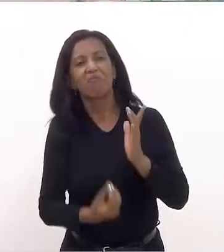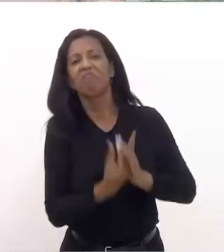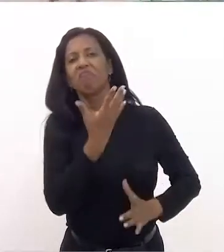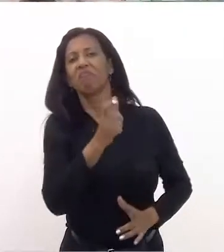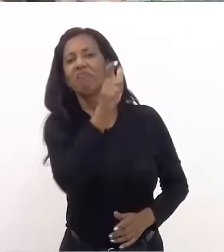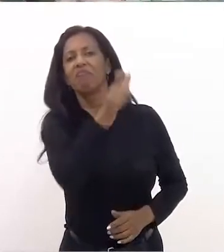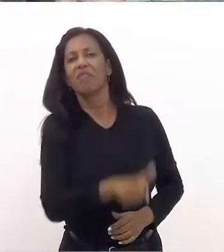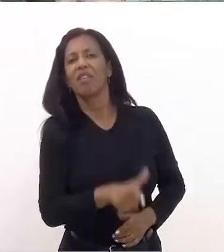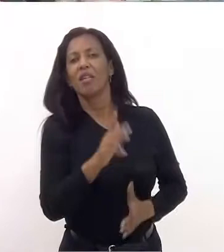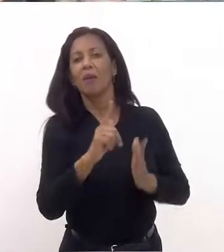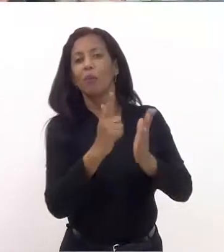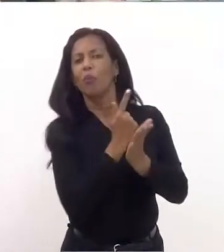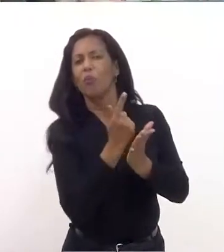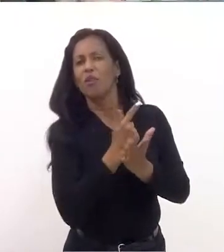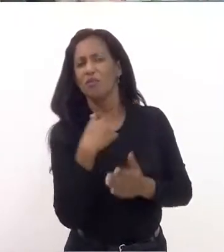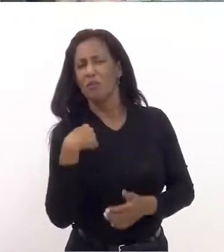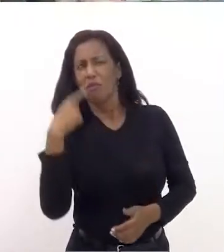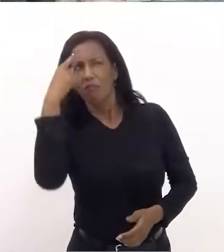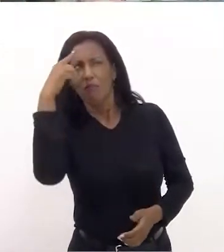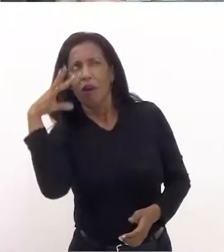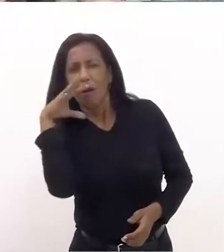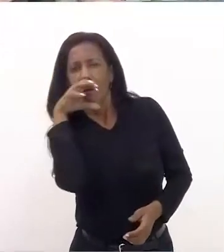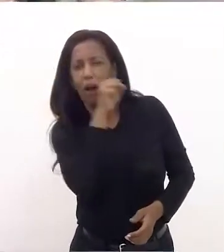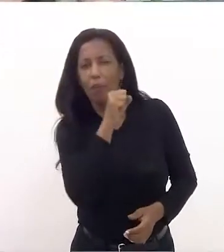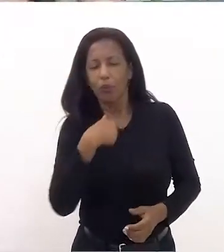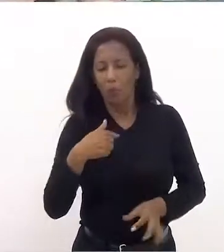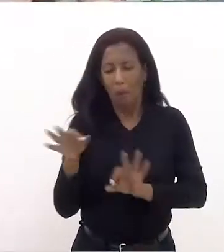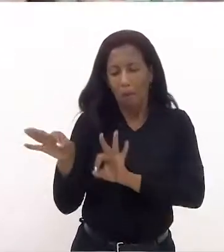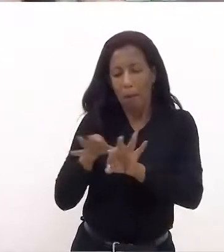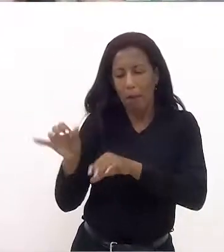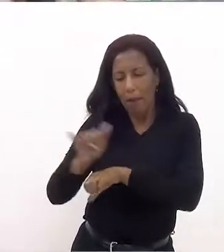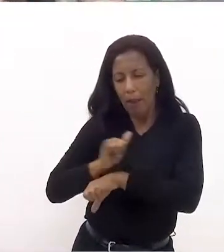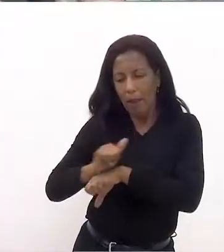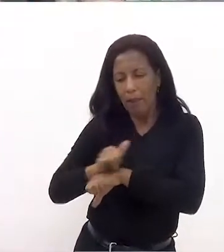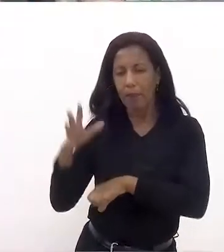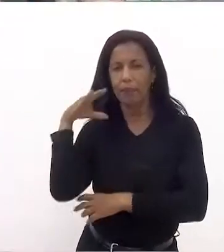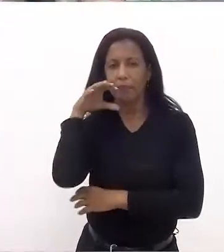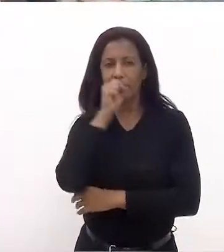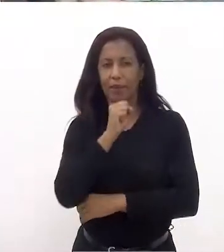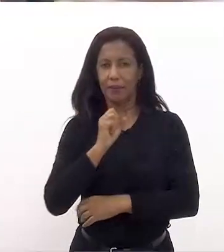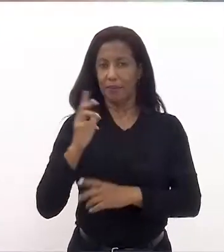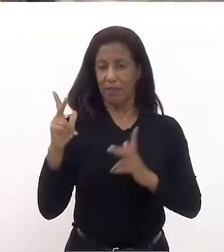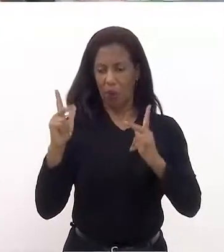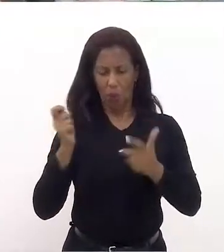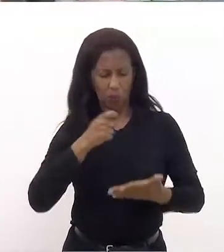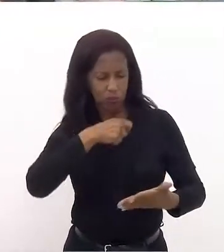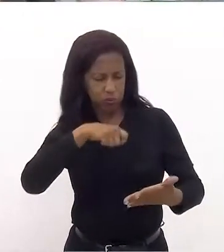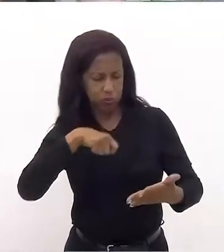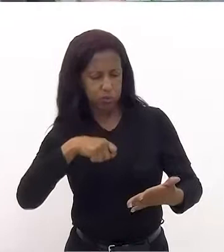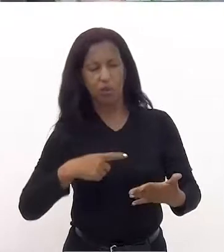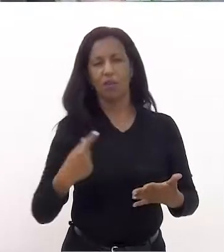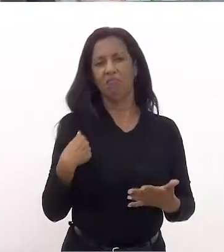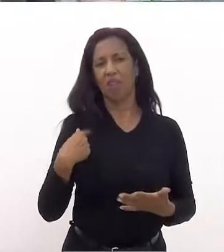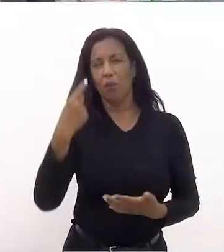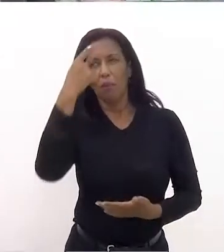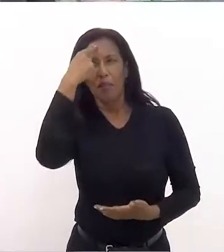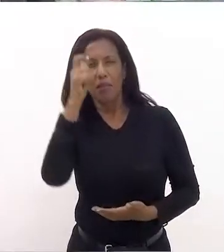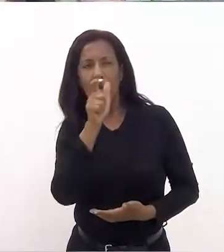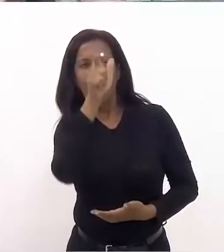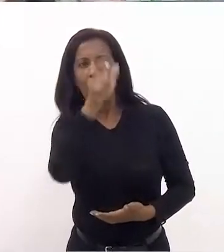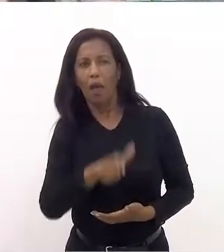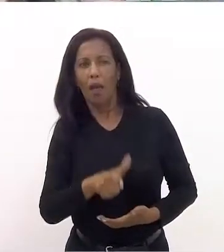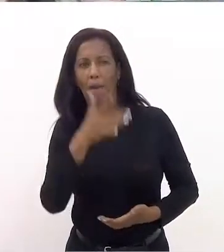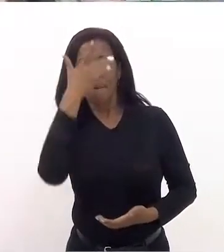sou muito rápido, tudo meu é feito rapidamente, como meus braços aqui, então criei